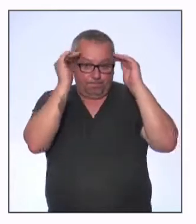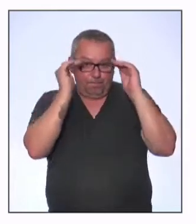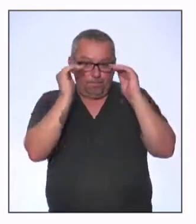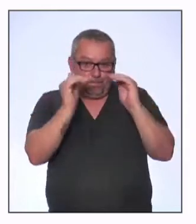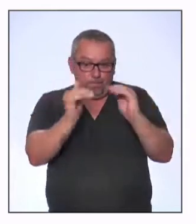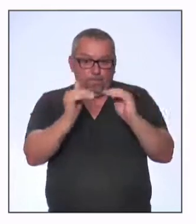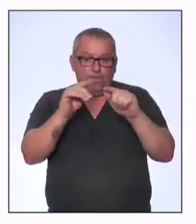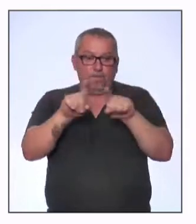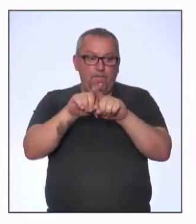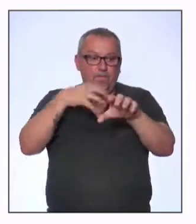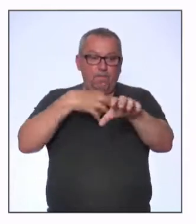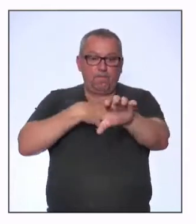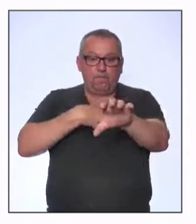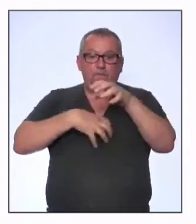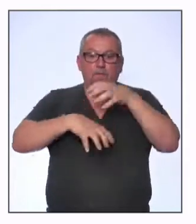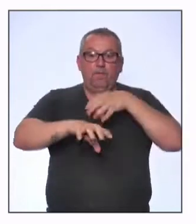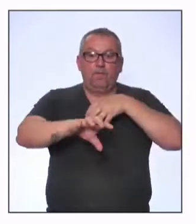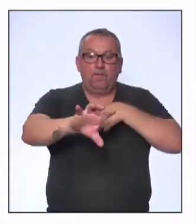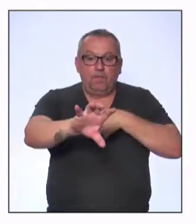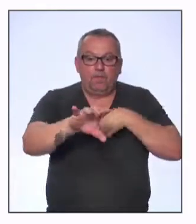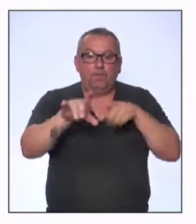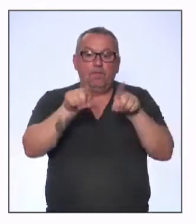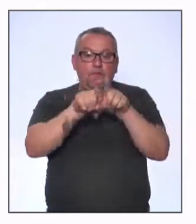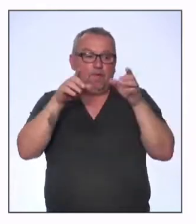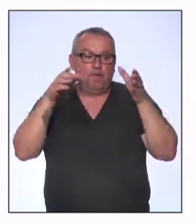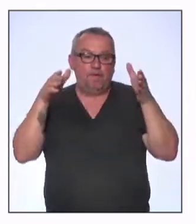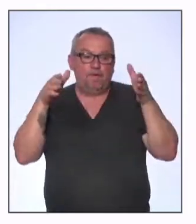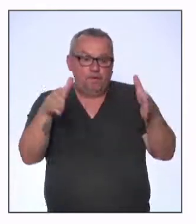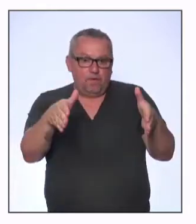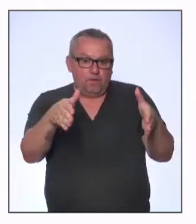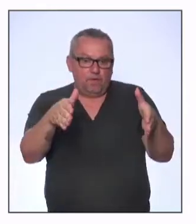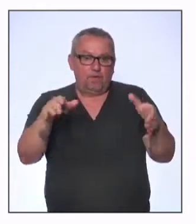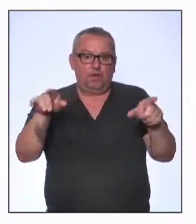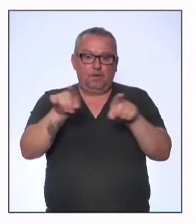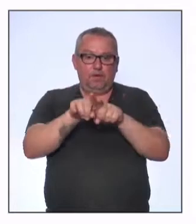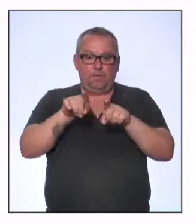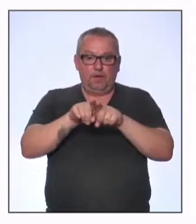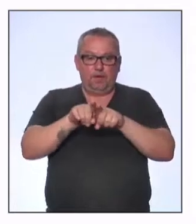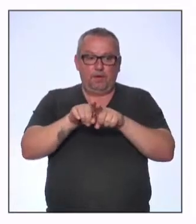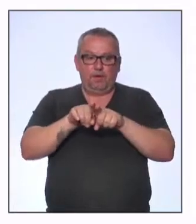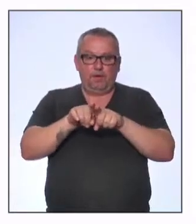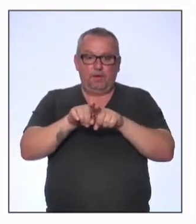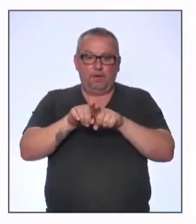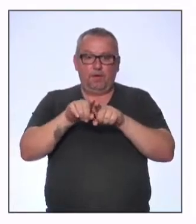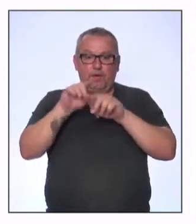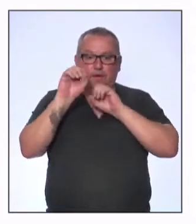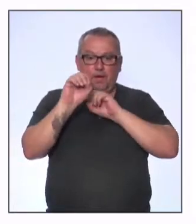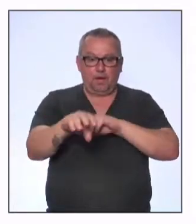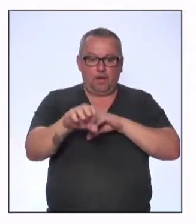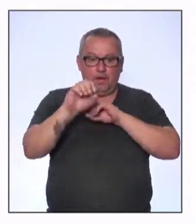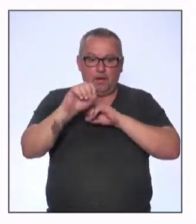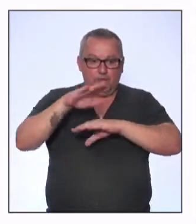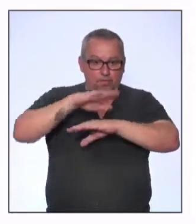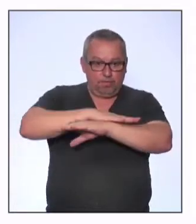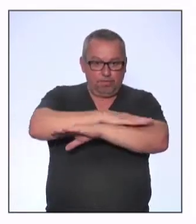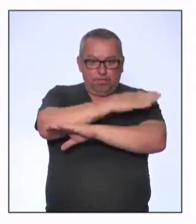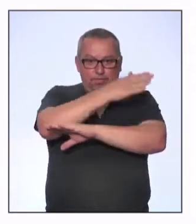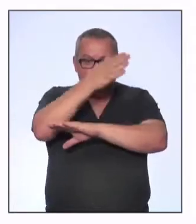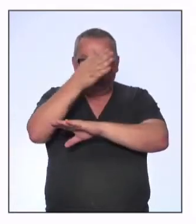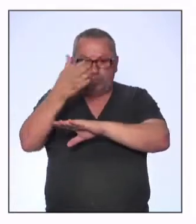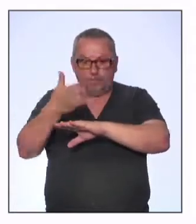de empatia, de foco. E a educação integral fica